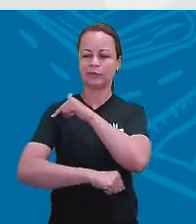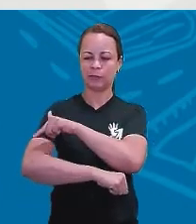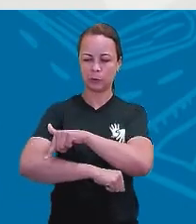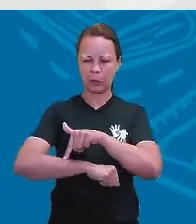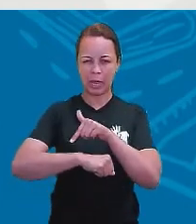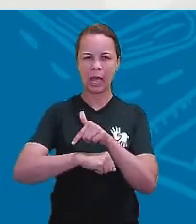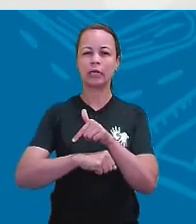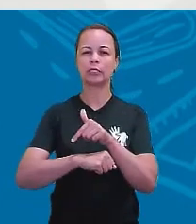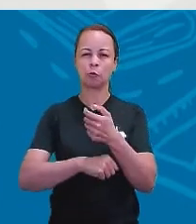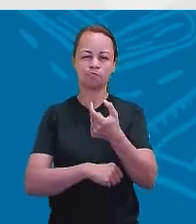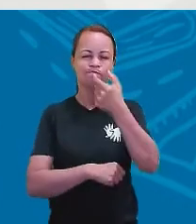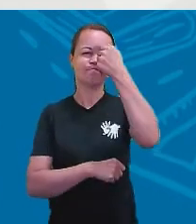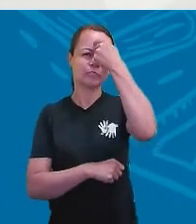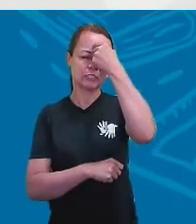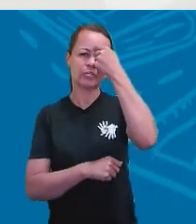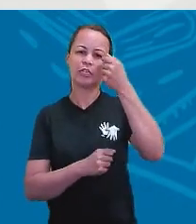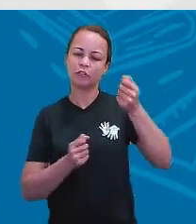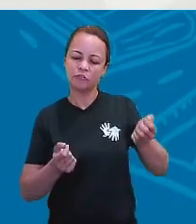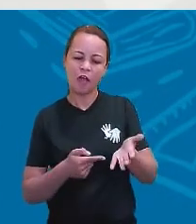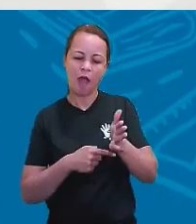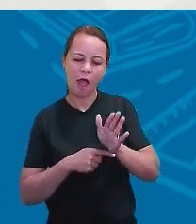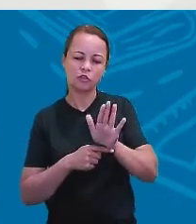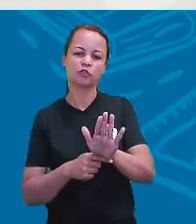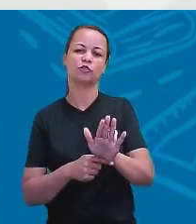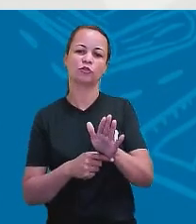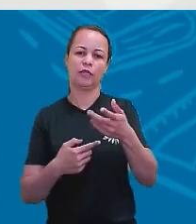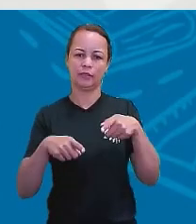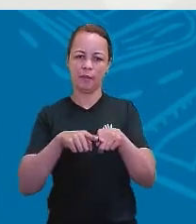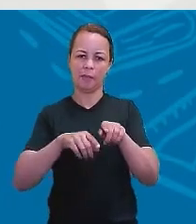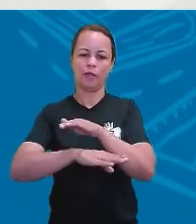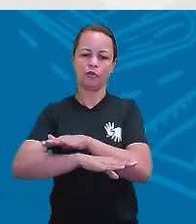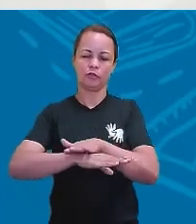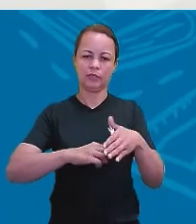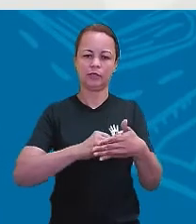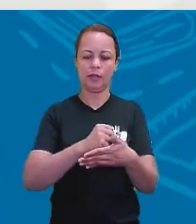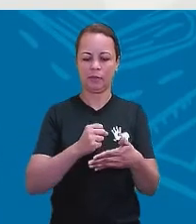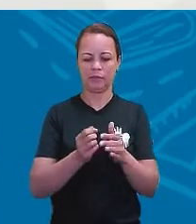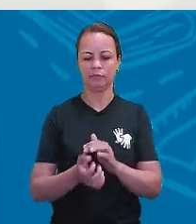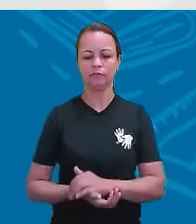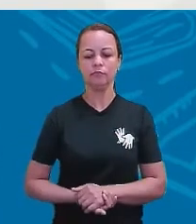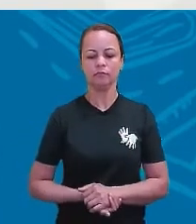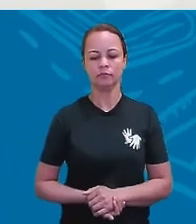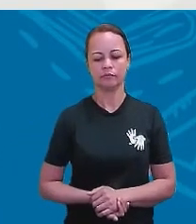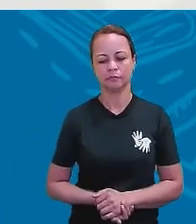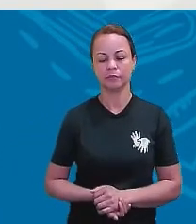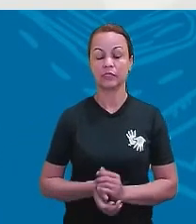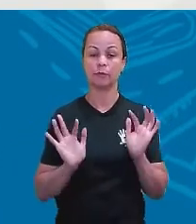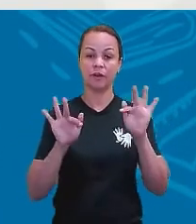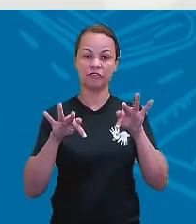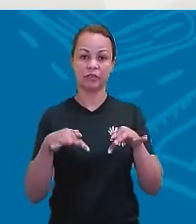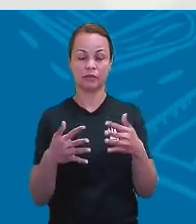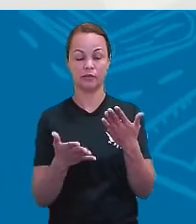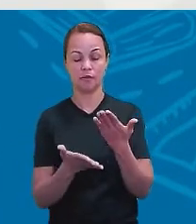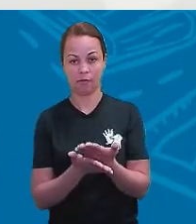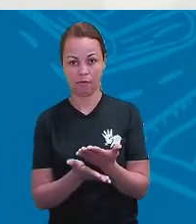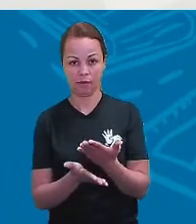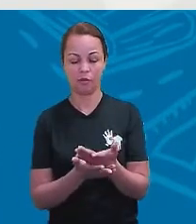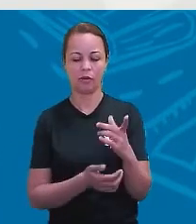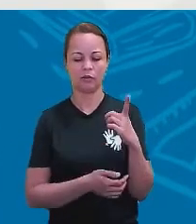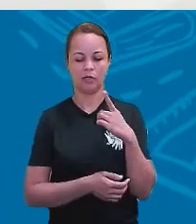conscientes, a gente vai favorecer também esse nosso saneamento, tá certo? E aqui, para finalizar a nossa aula, né,